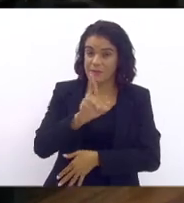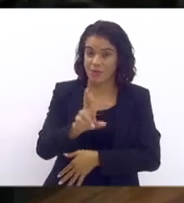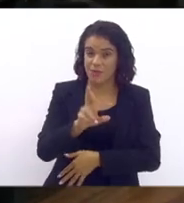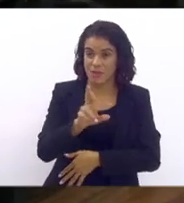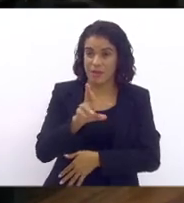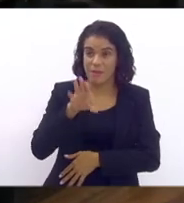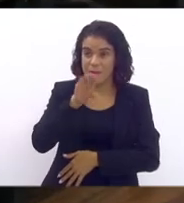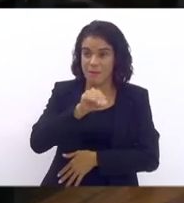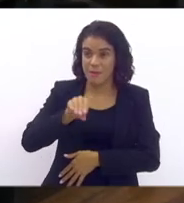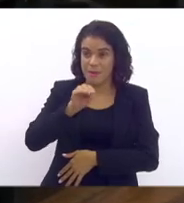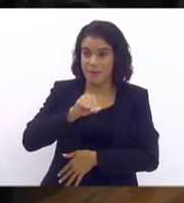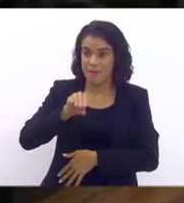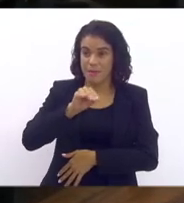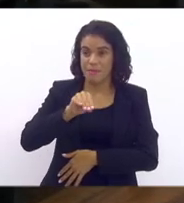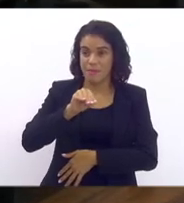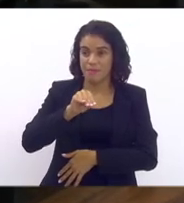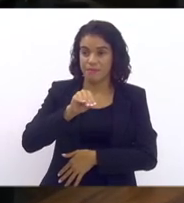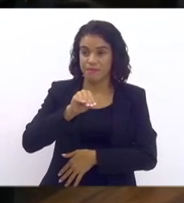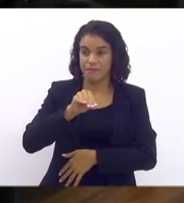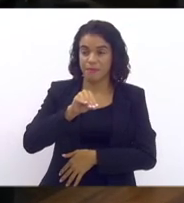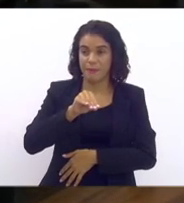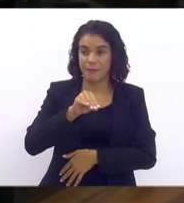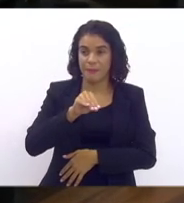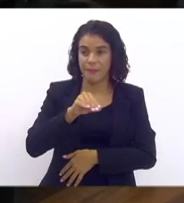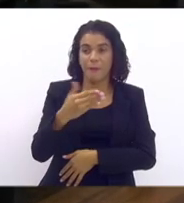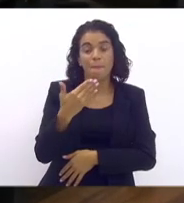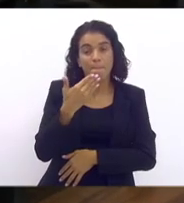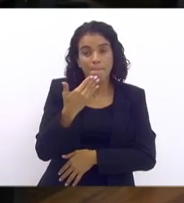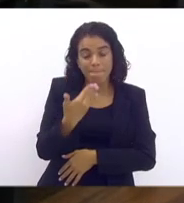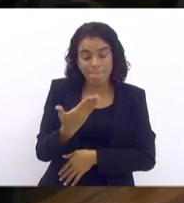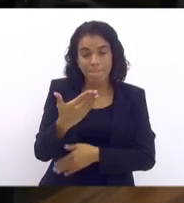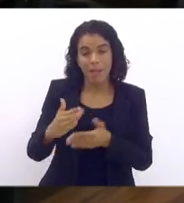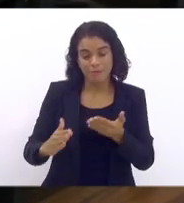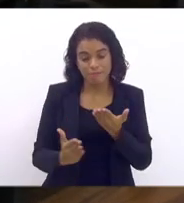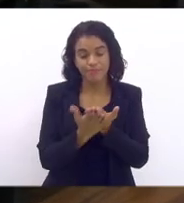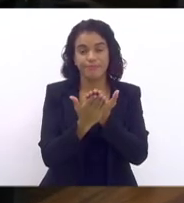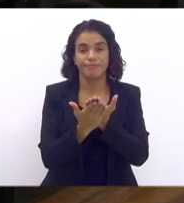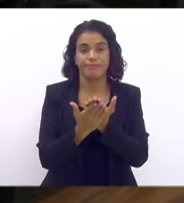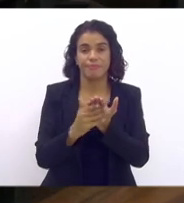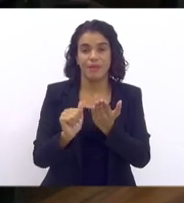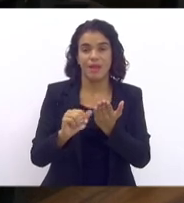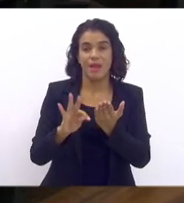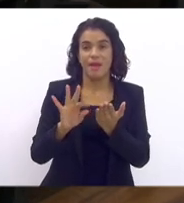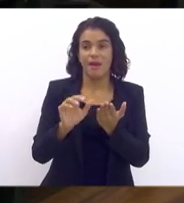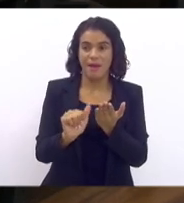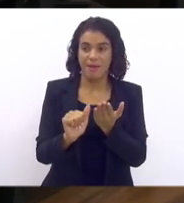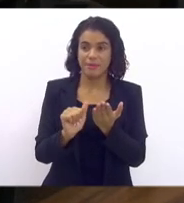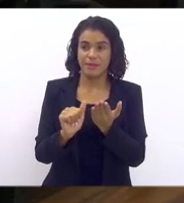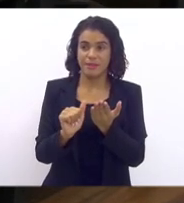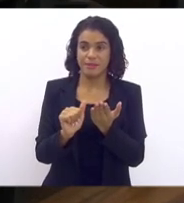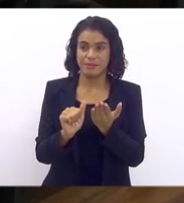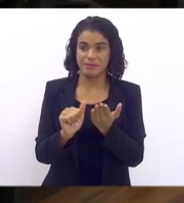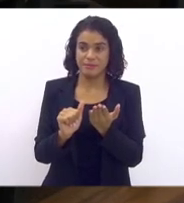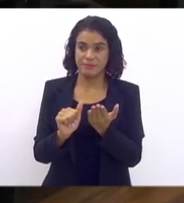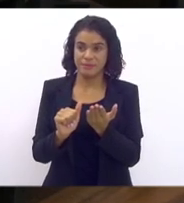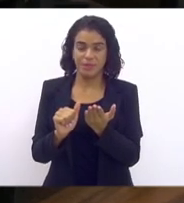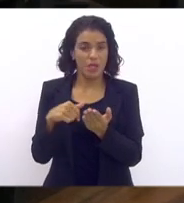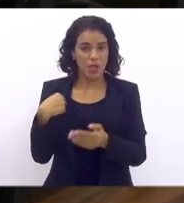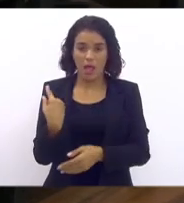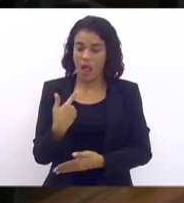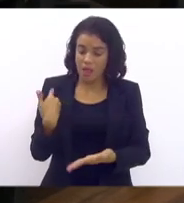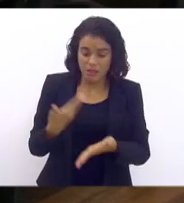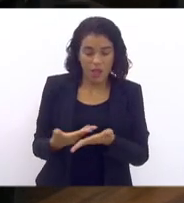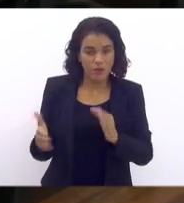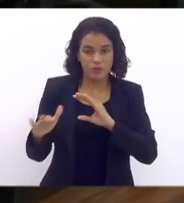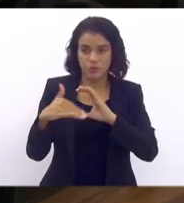momento reintegra a pedido de todas as atas da tal Comissão da Força Tarefa que nós não recebemos até hoje